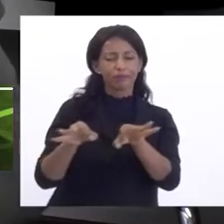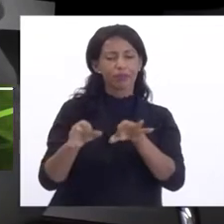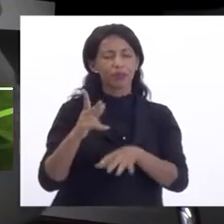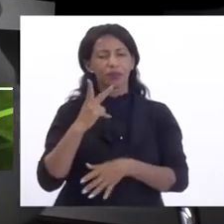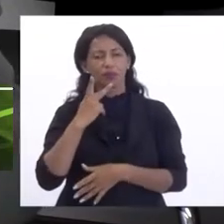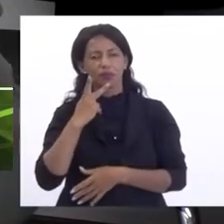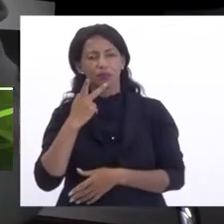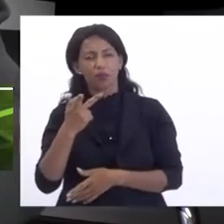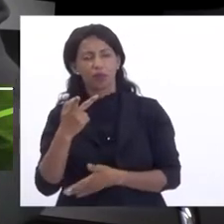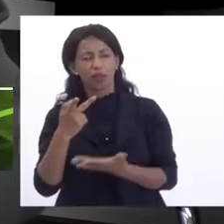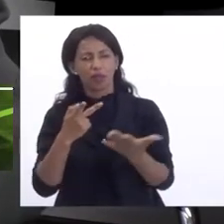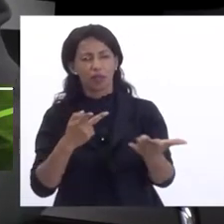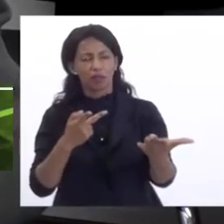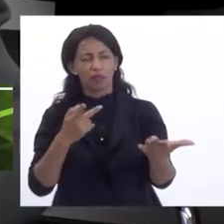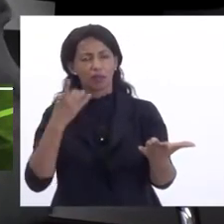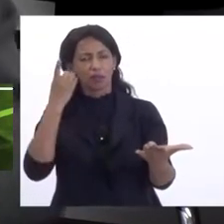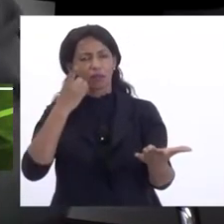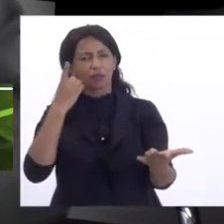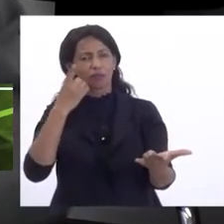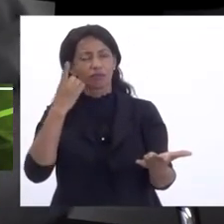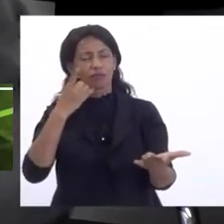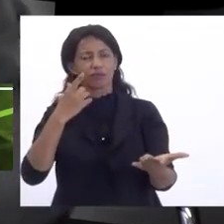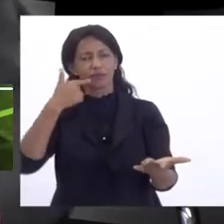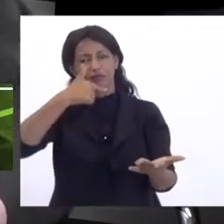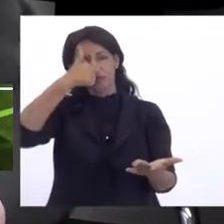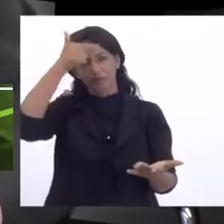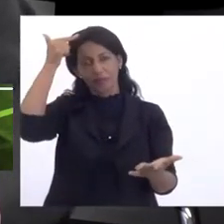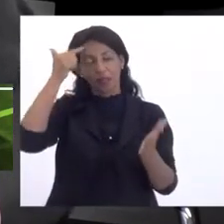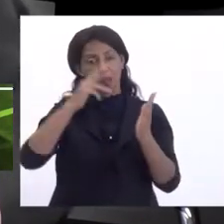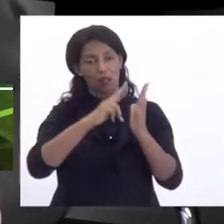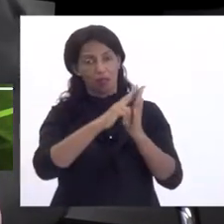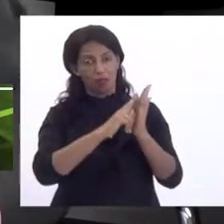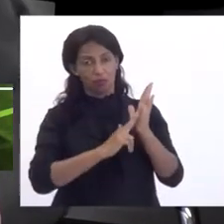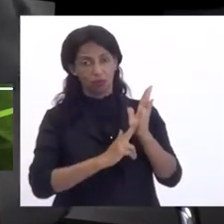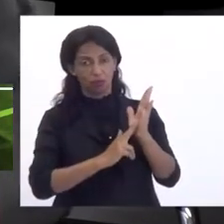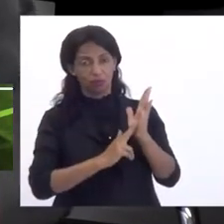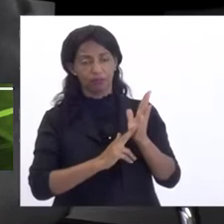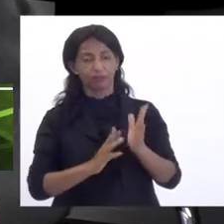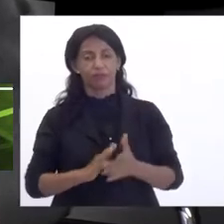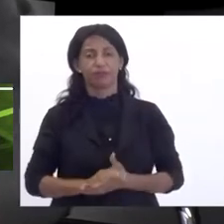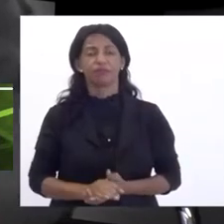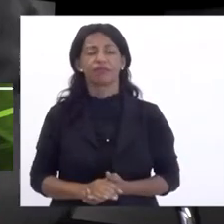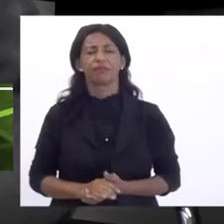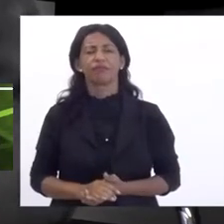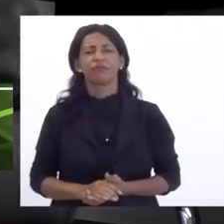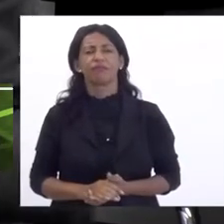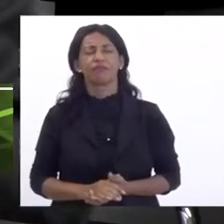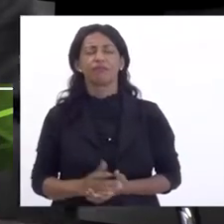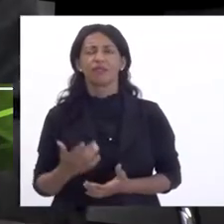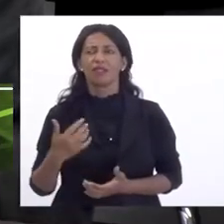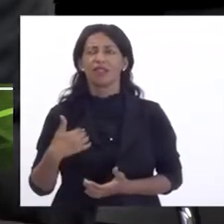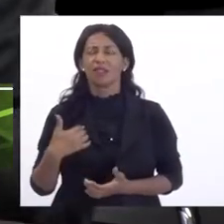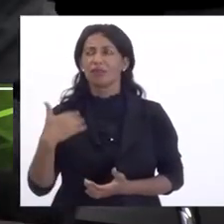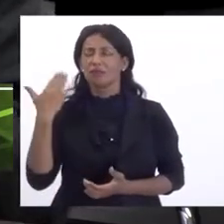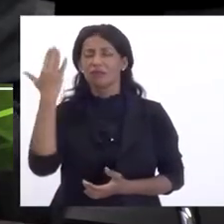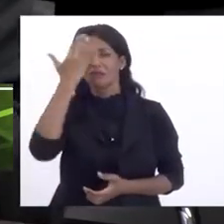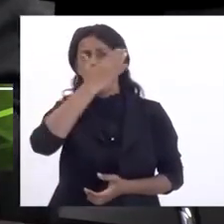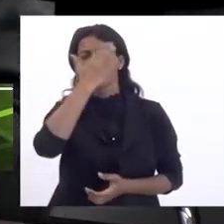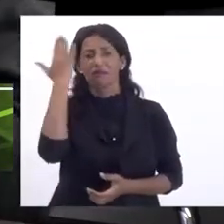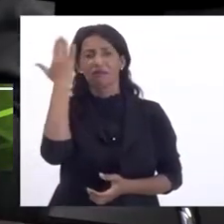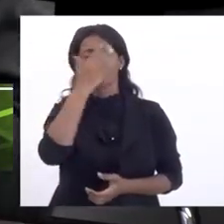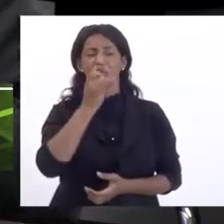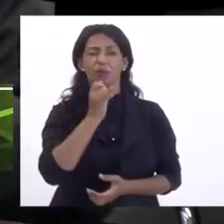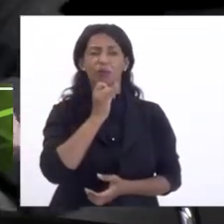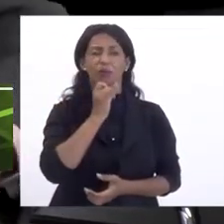falado aí pelo nobre deputado relator, quer dizer, eu pelo menos tenho, eu não vejo por